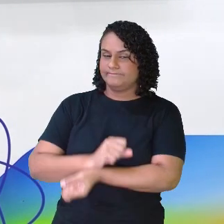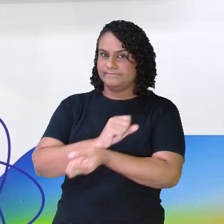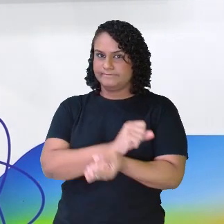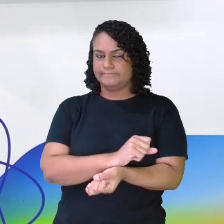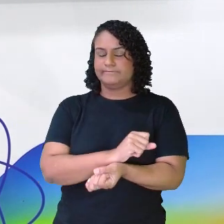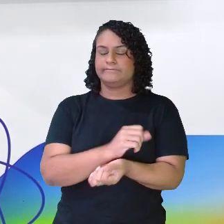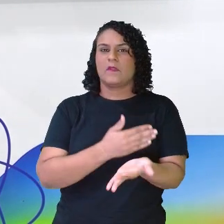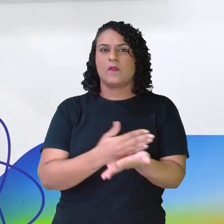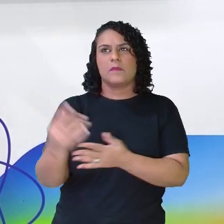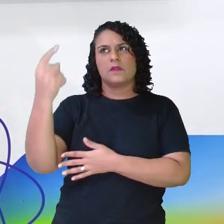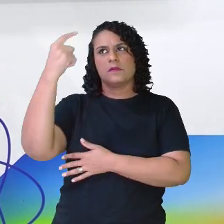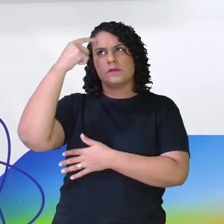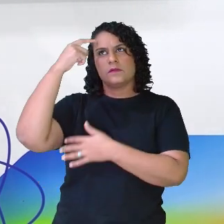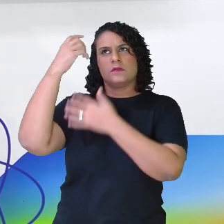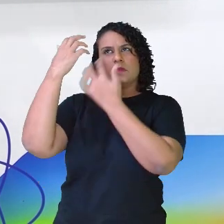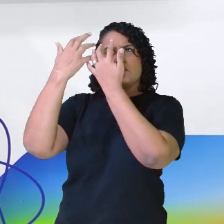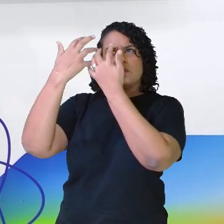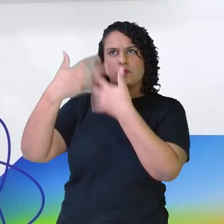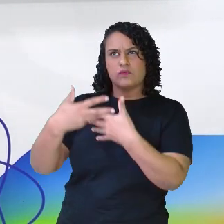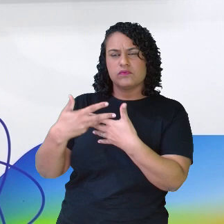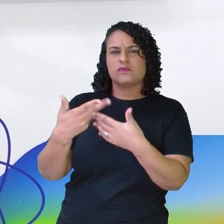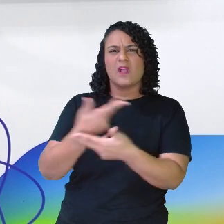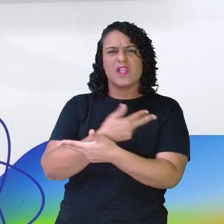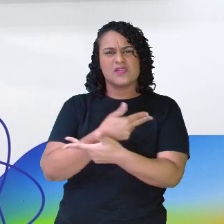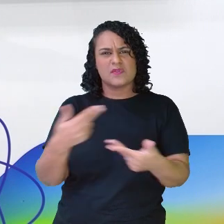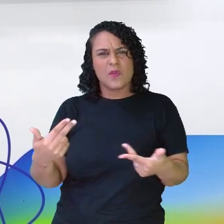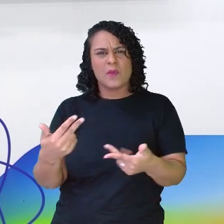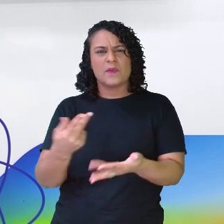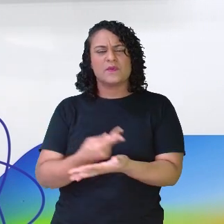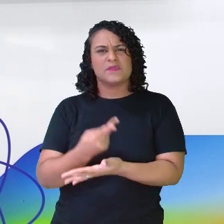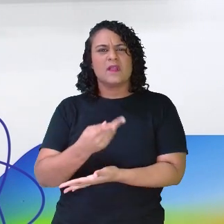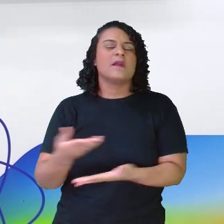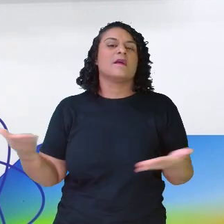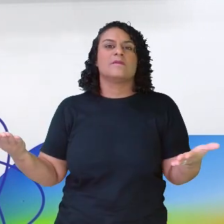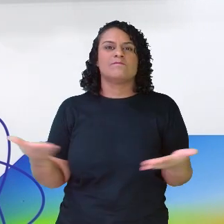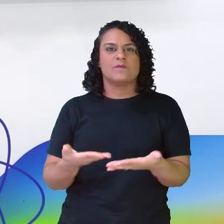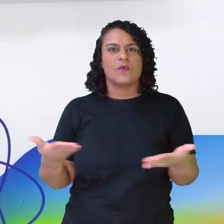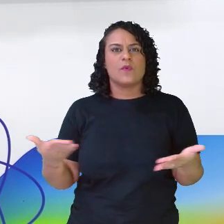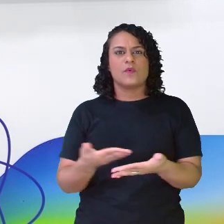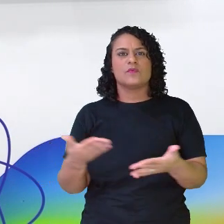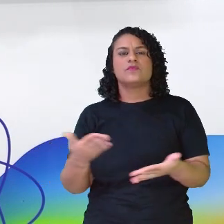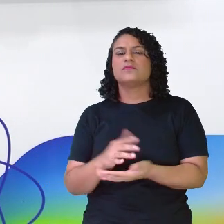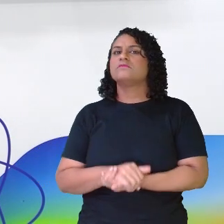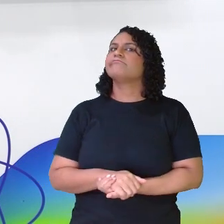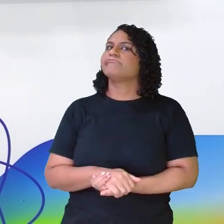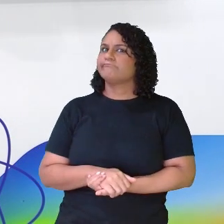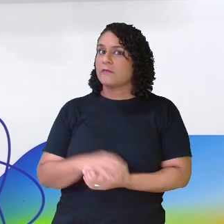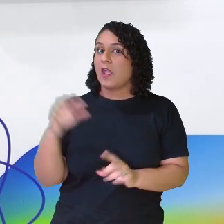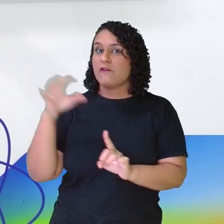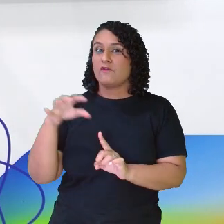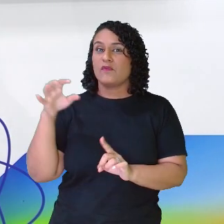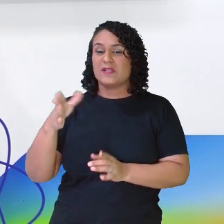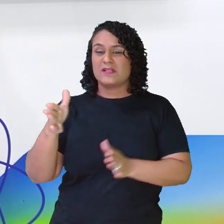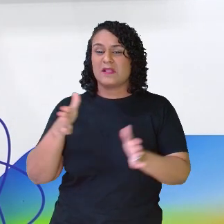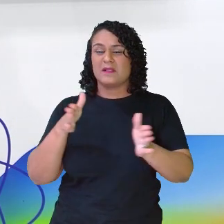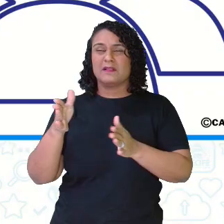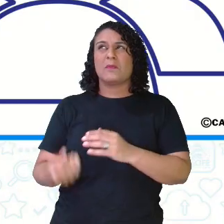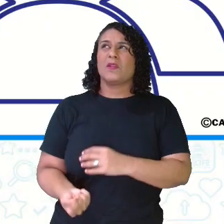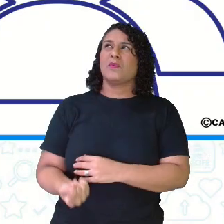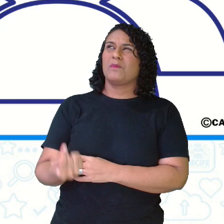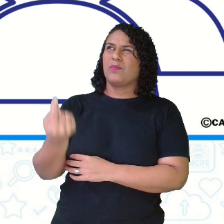Então a gente começa a pensar, né? Muita coisa que acontece nos dias de hoje vem, ó, lá de trás, do